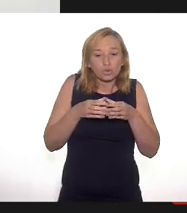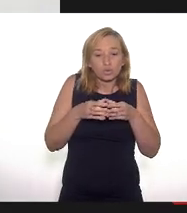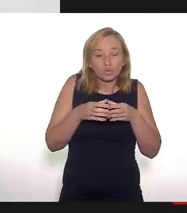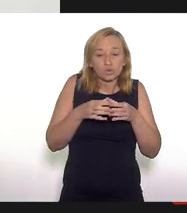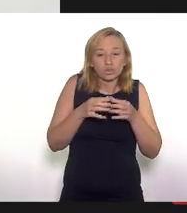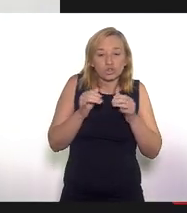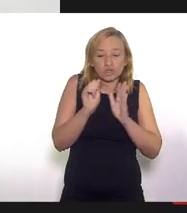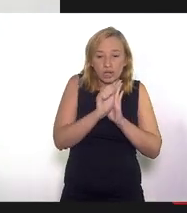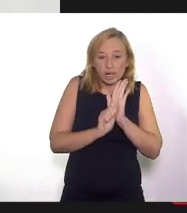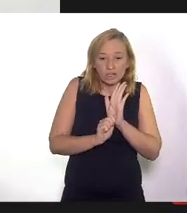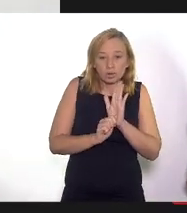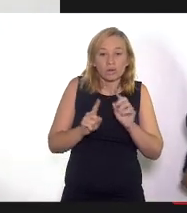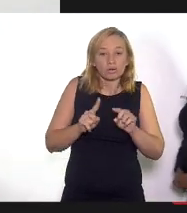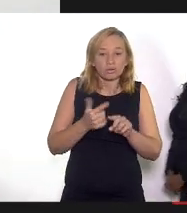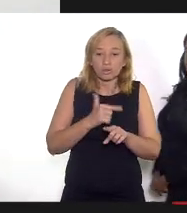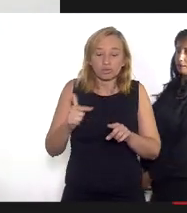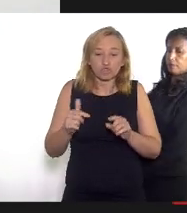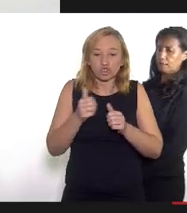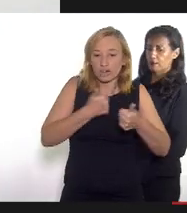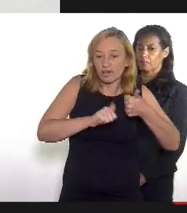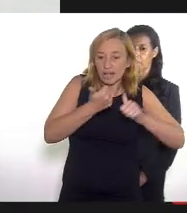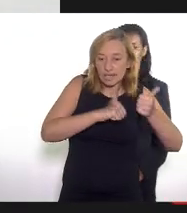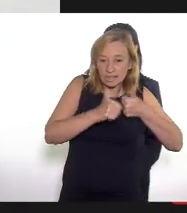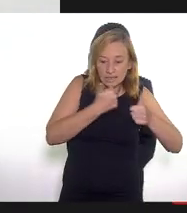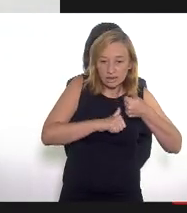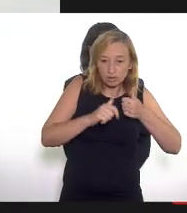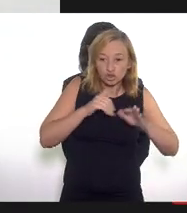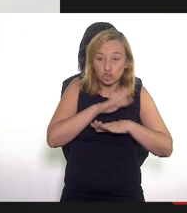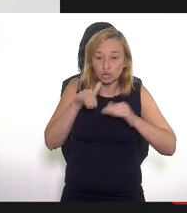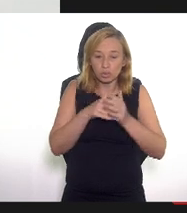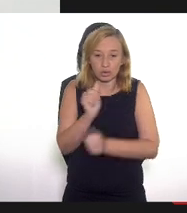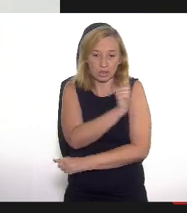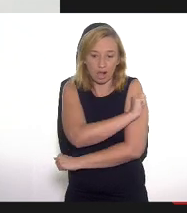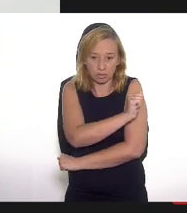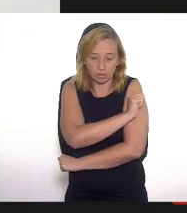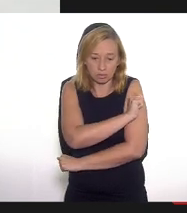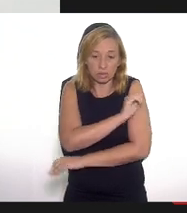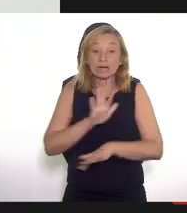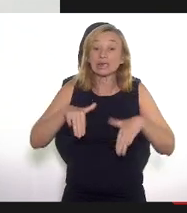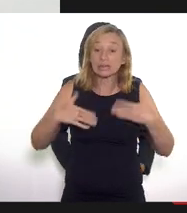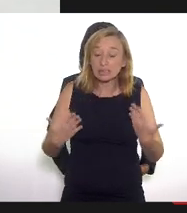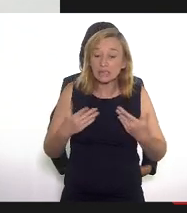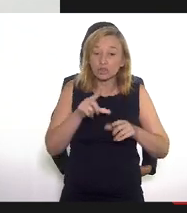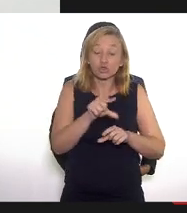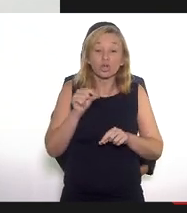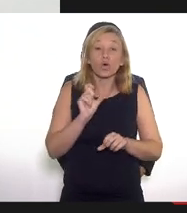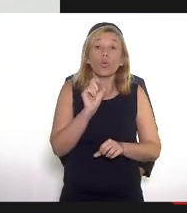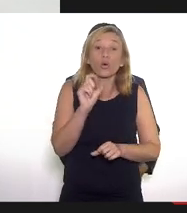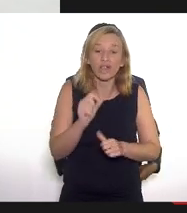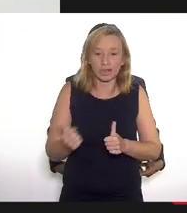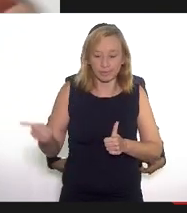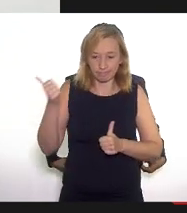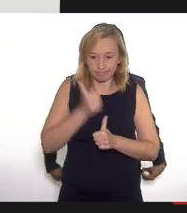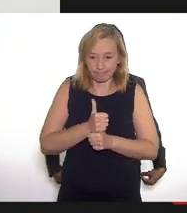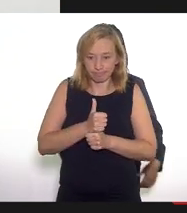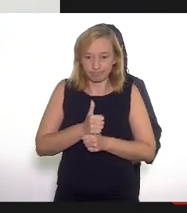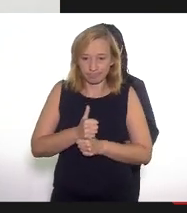relatórios, mas a gente não tinha avaliação precisa de todos os alunos. Então, se decidiu por fazer